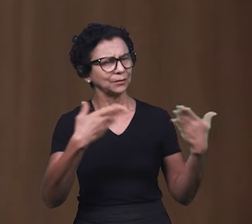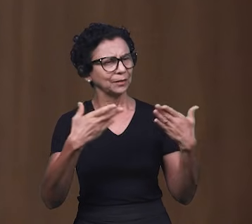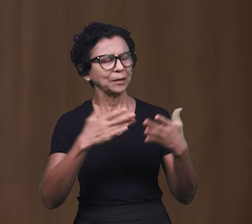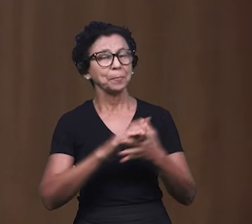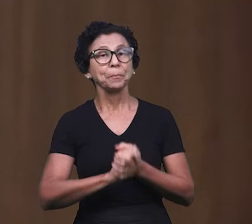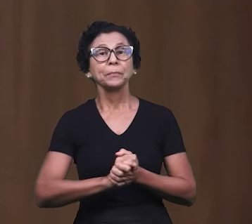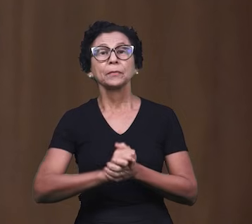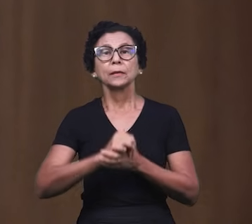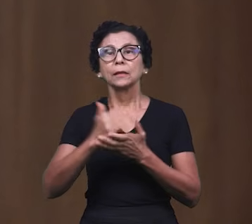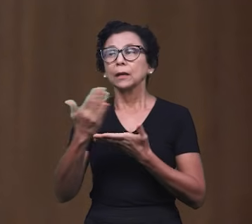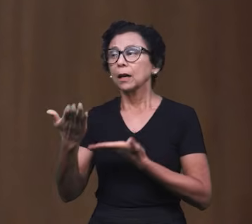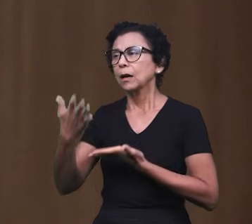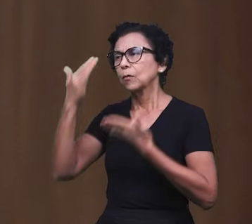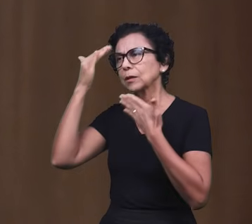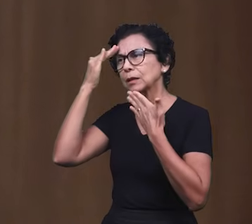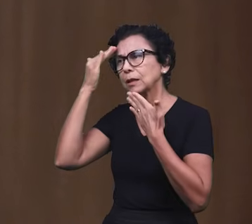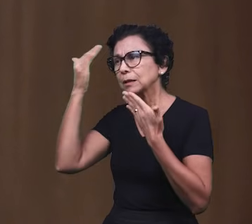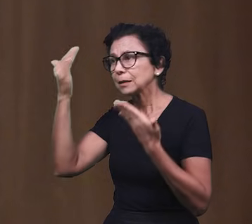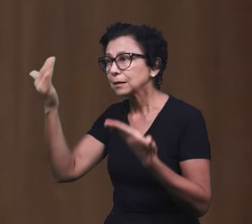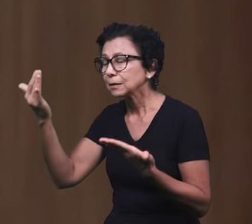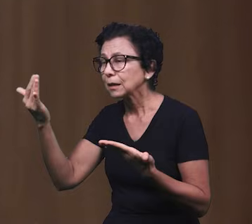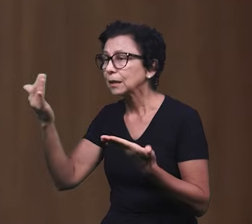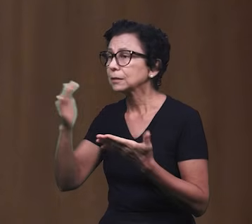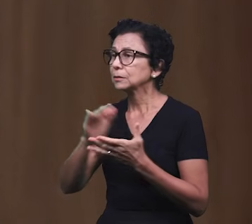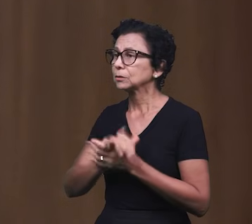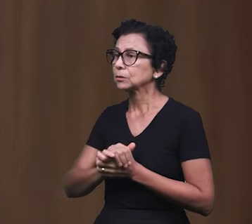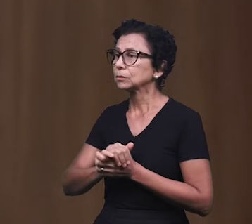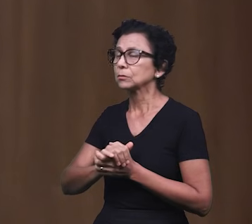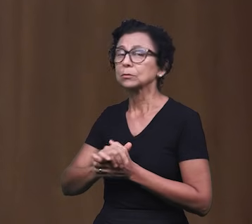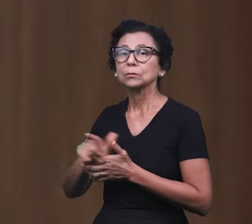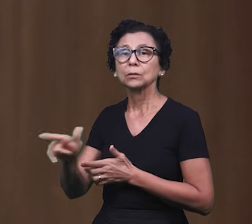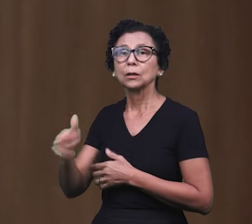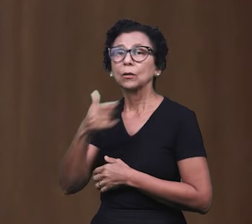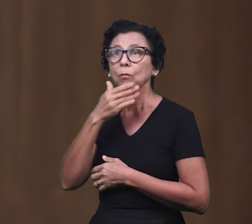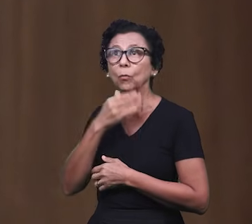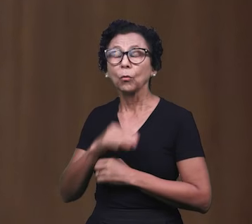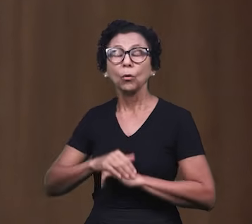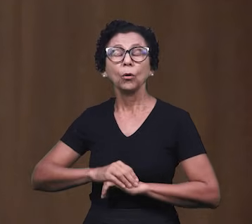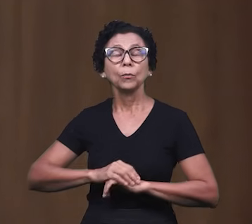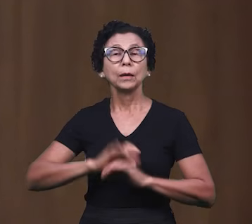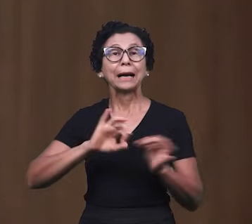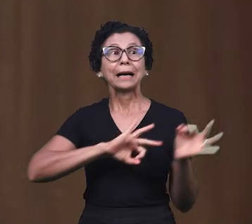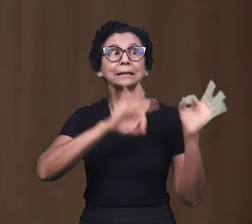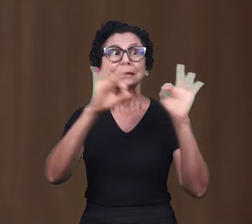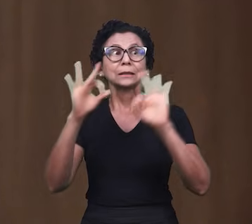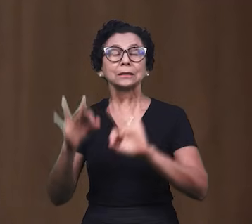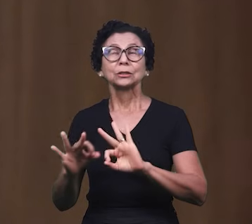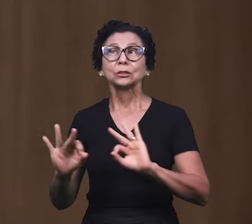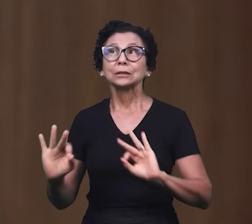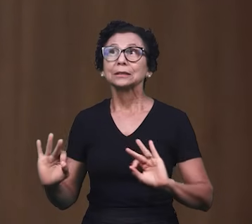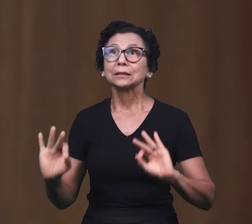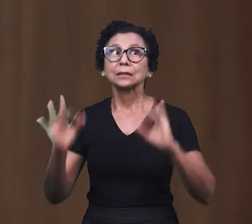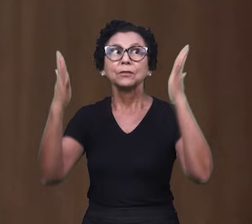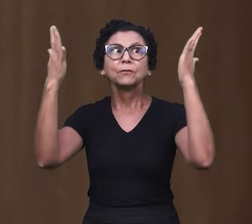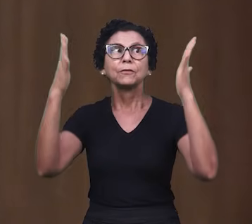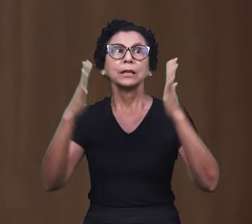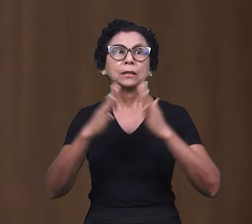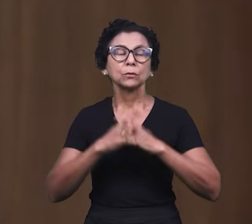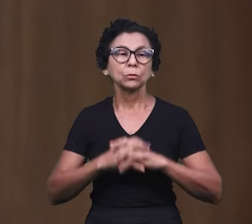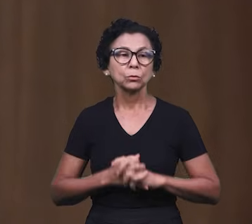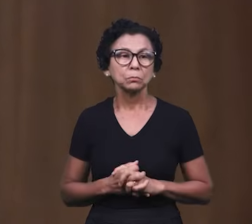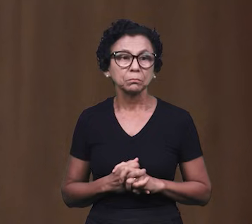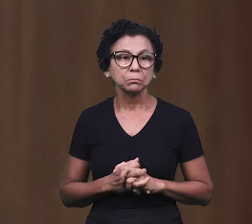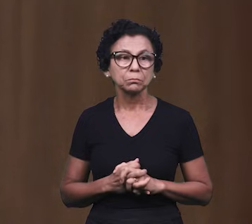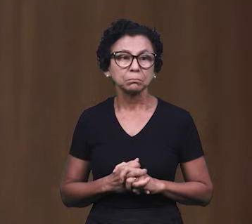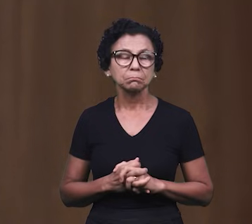eu estar assistindo esse espetáculo de evento. A conclusão que cheguei é que nunca devemos fechar